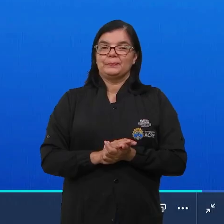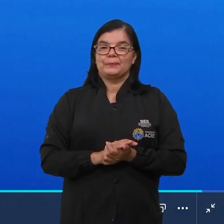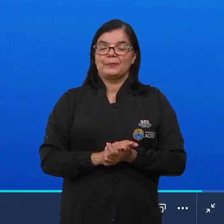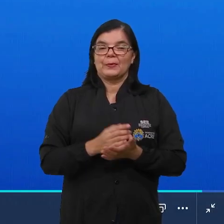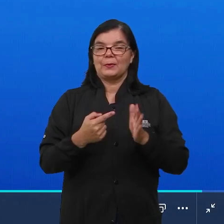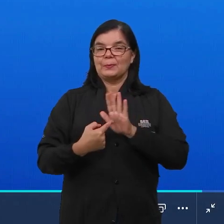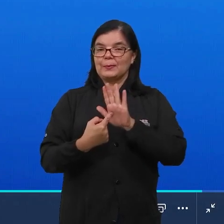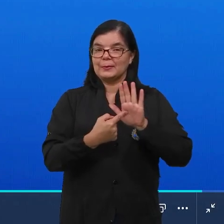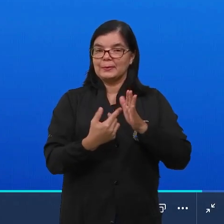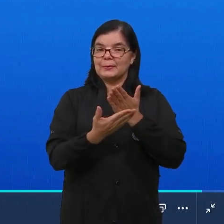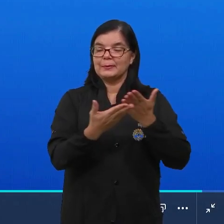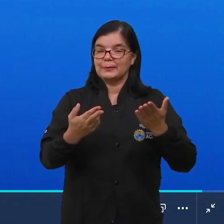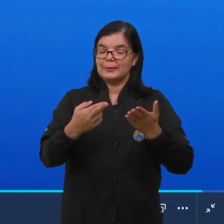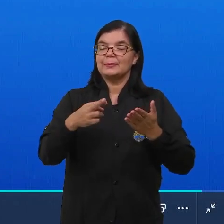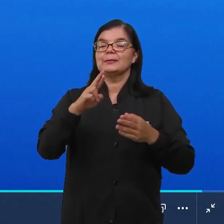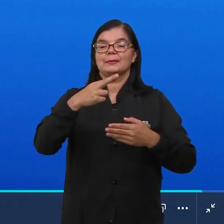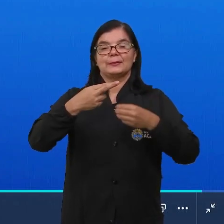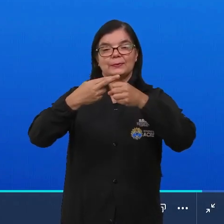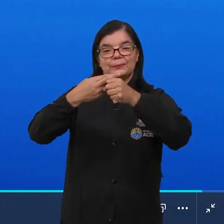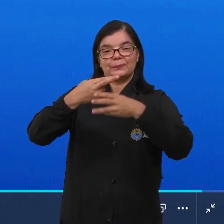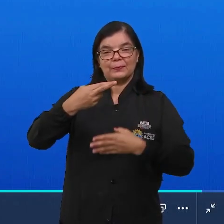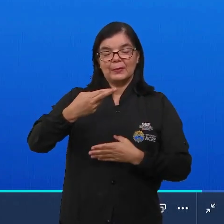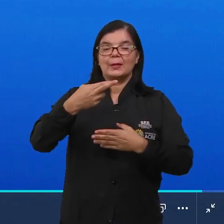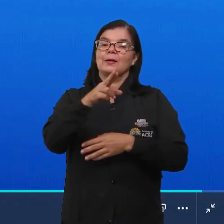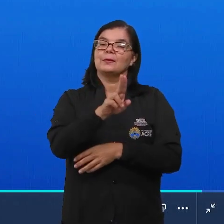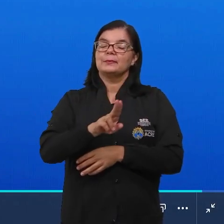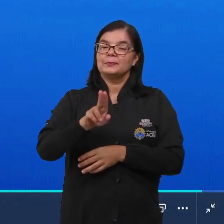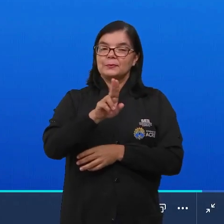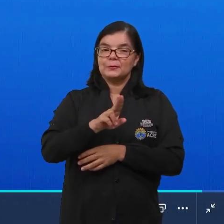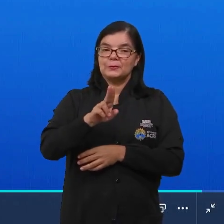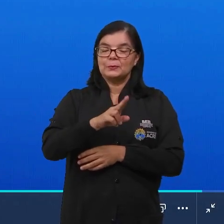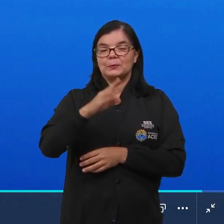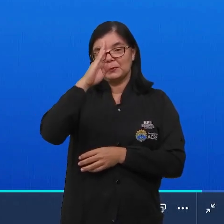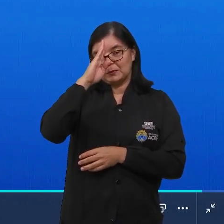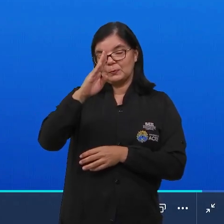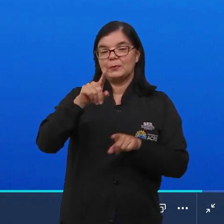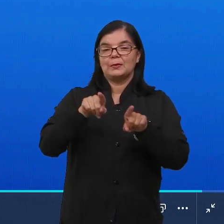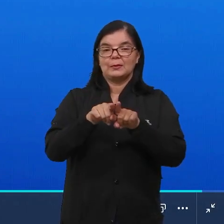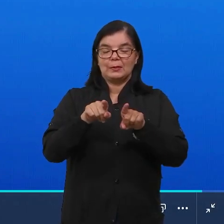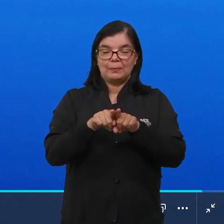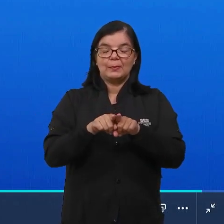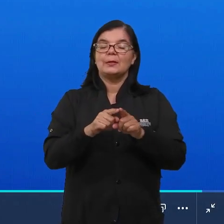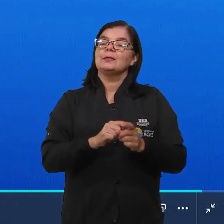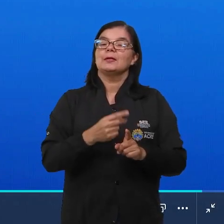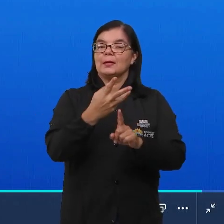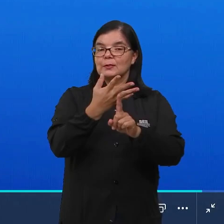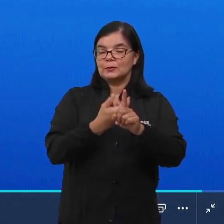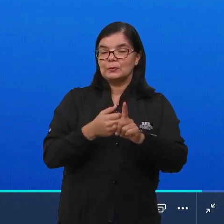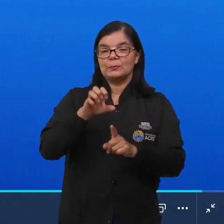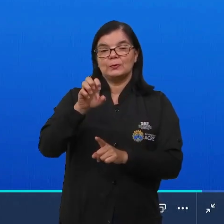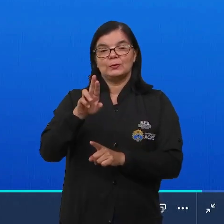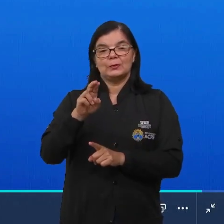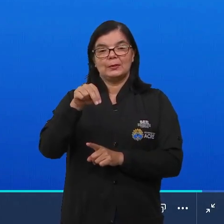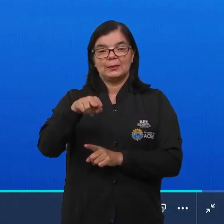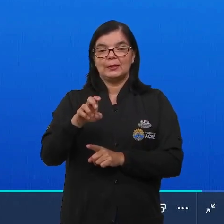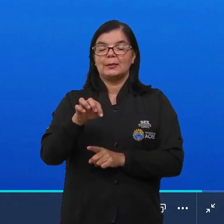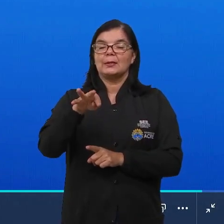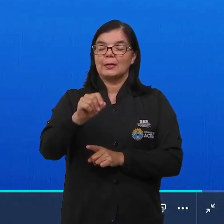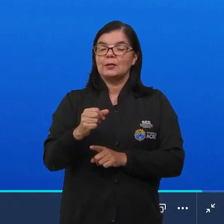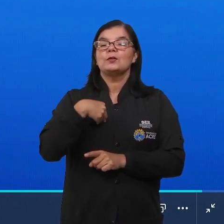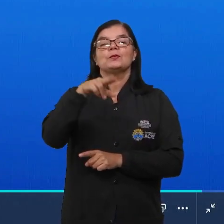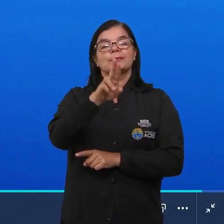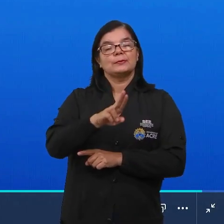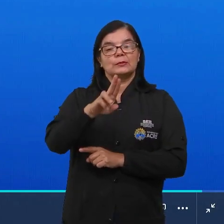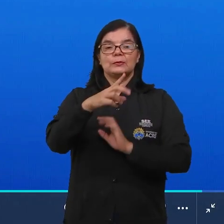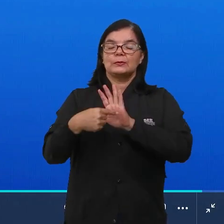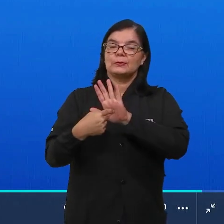Eu trago aí também referências que a gente utilizou, principalmente obras de Ernesto Neto, que a gente usou aí para